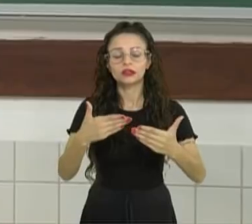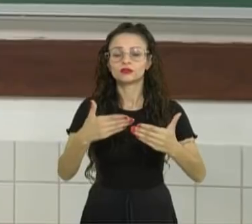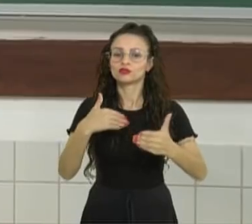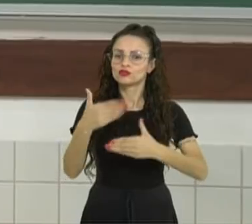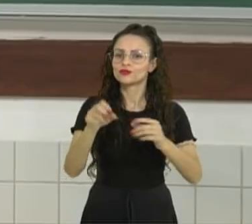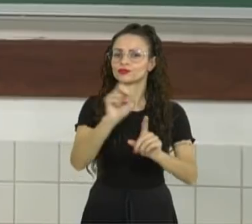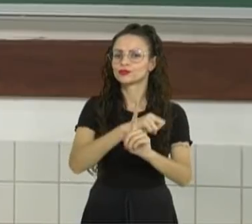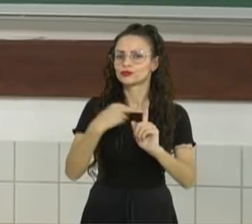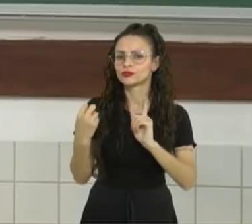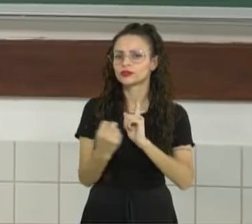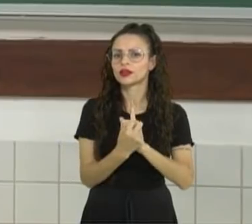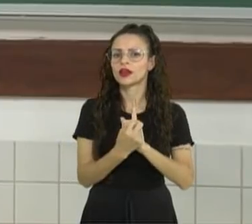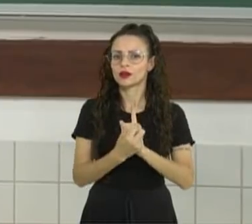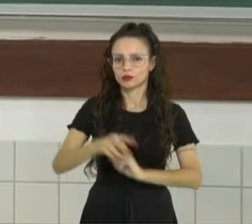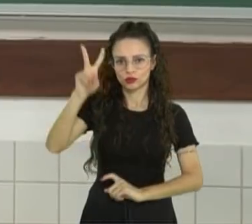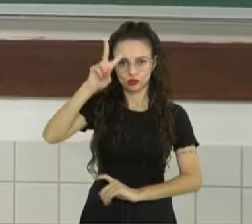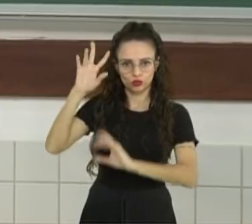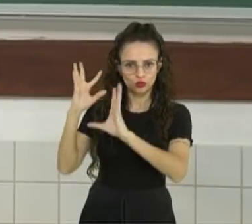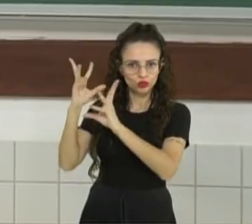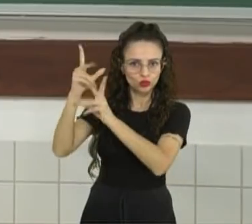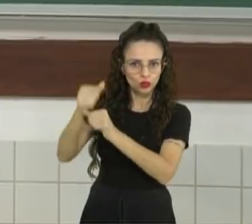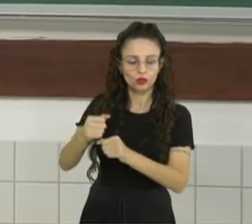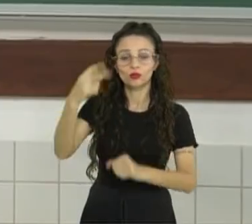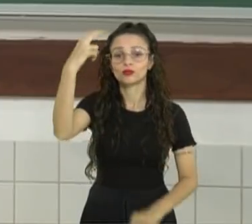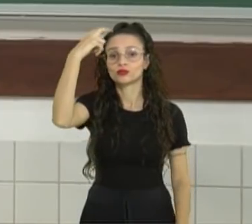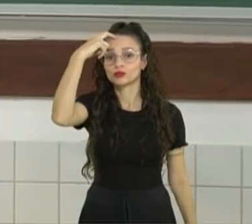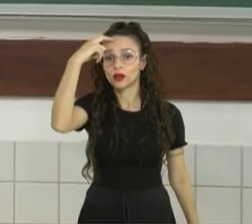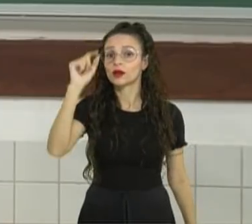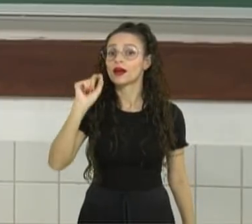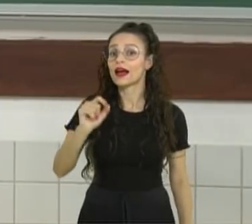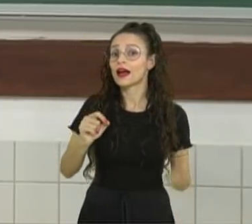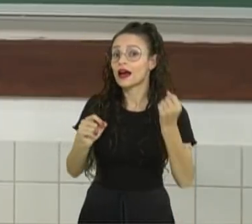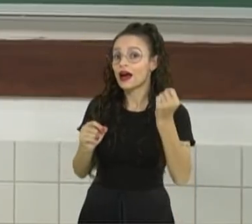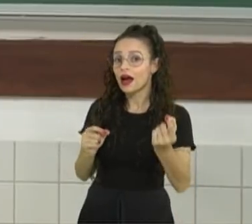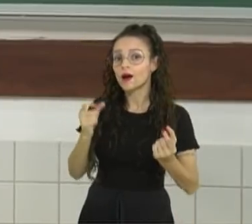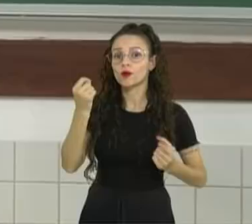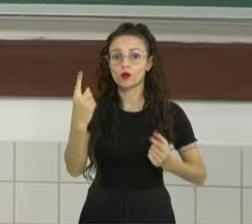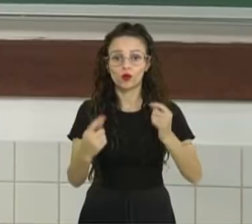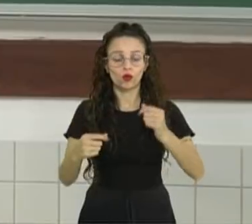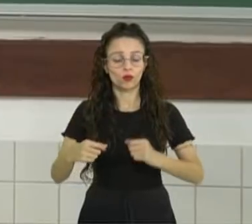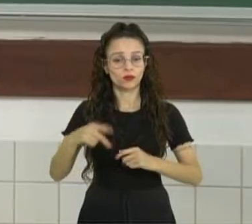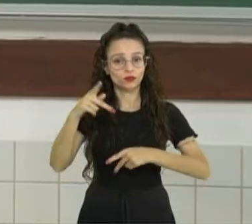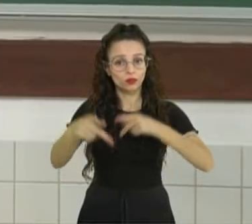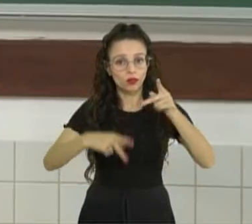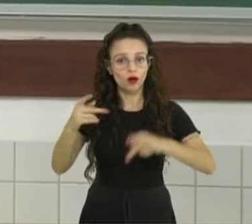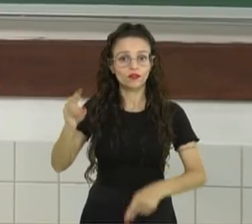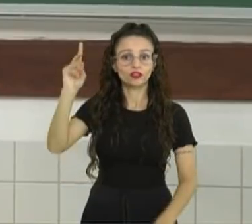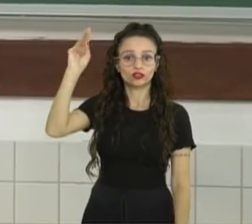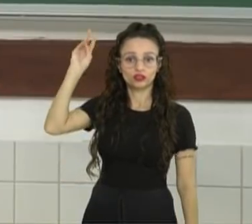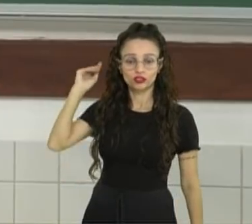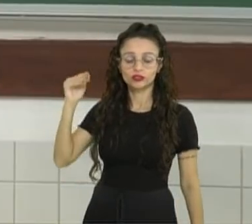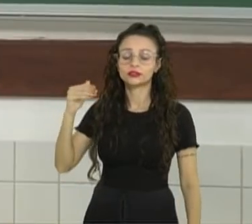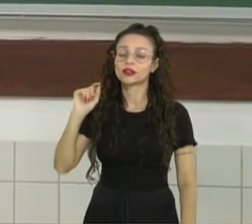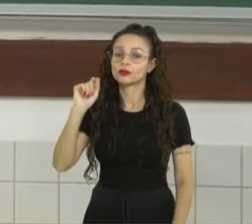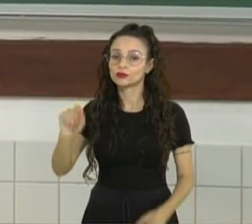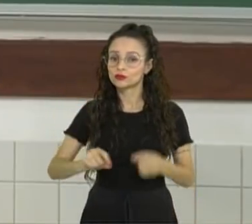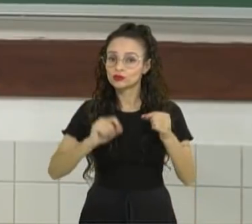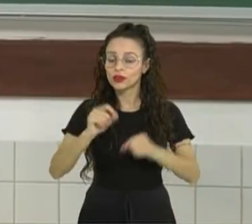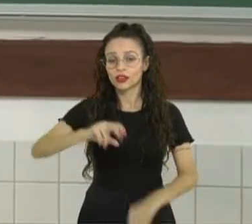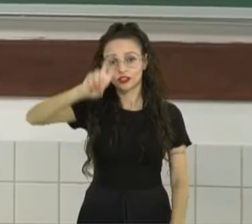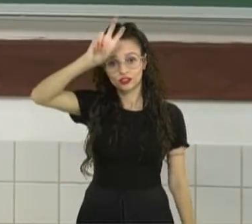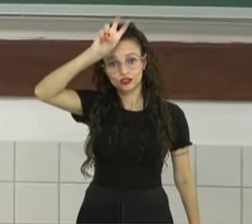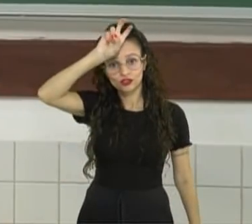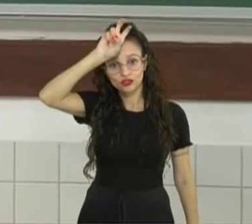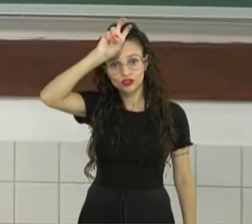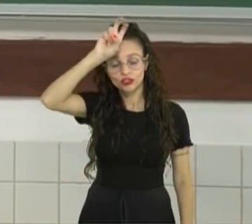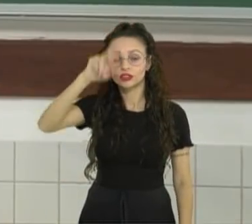desenvolvimento social, histórico, cultural de algumas civilizações da antiguidade, chamada Mesopotâmia, no Egito, dei